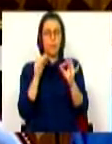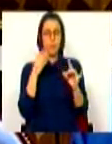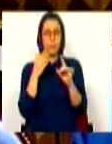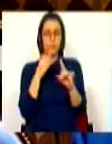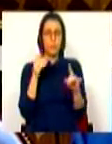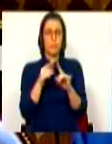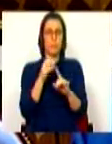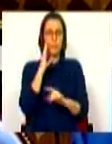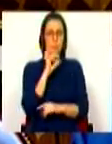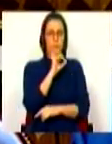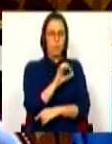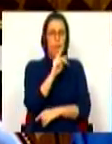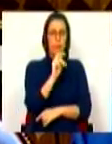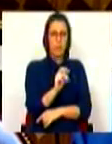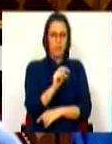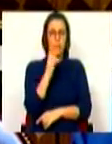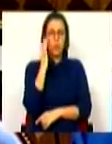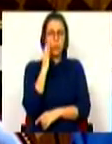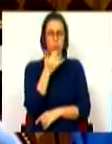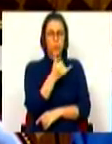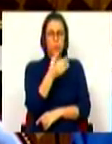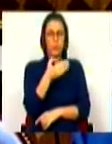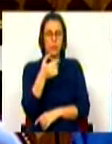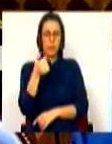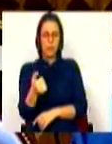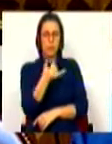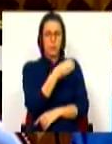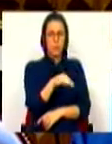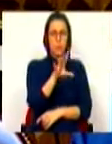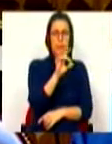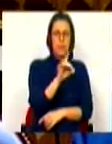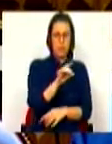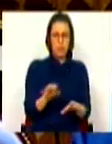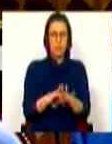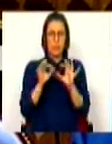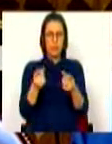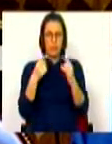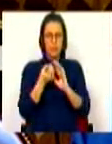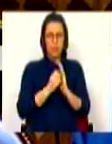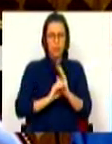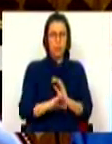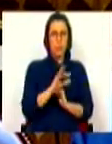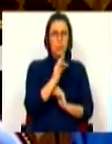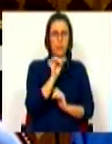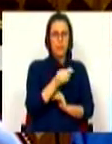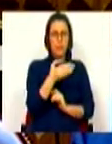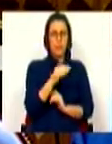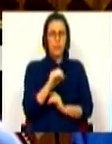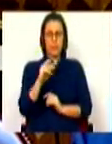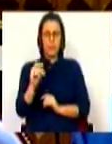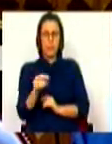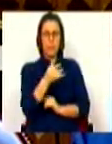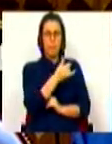as números 83 e número 275 de 2016, bem como o despacho número 4703